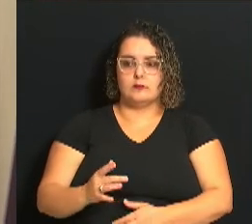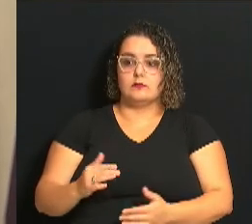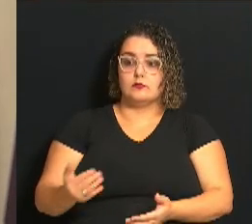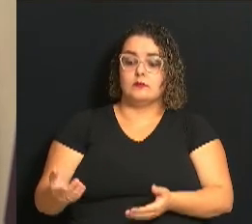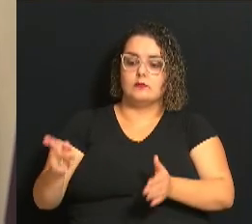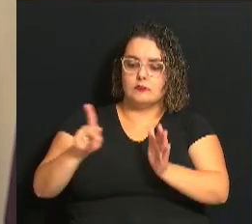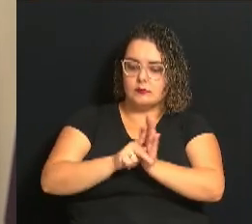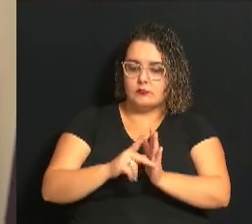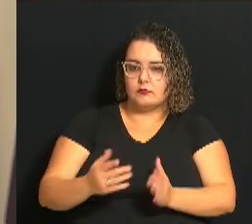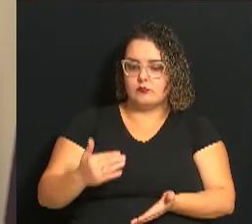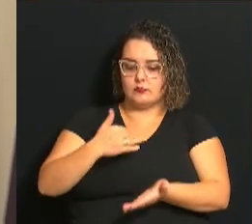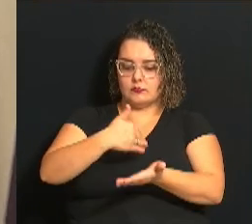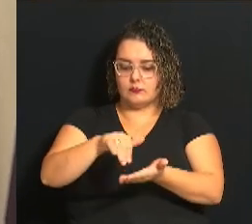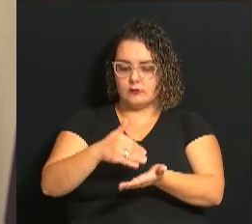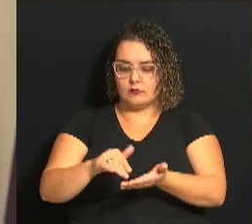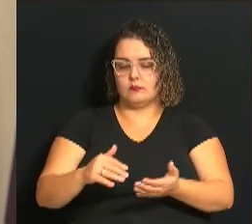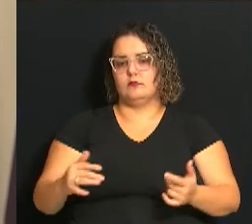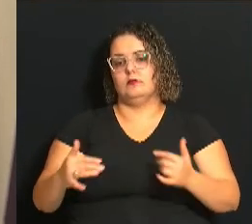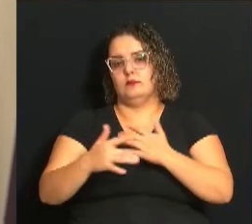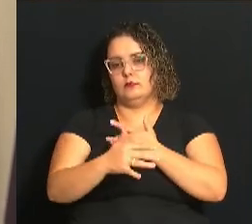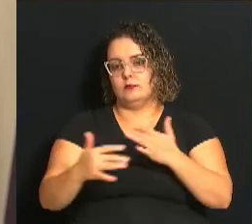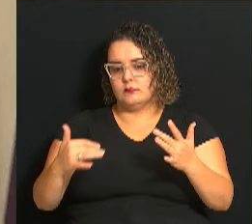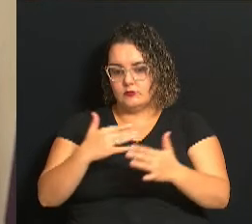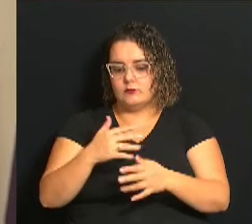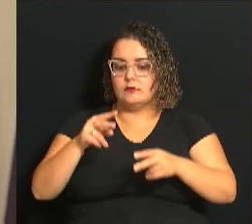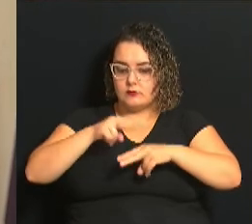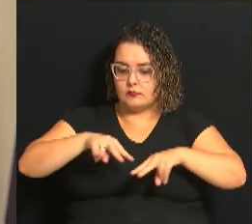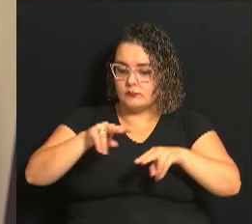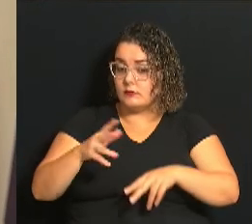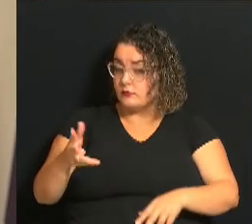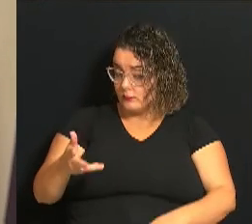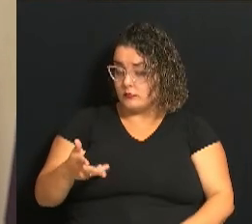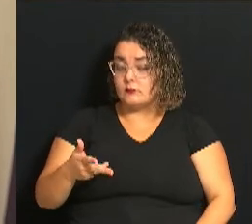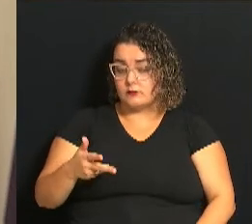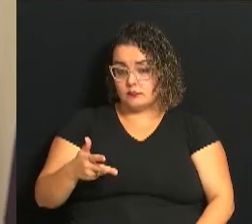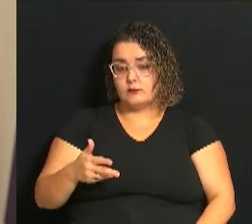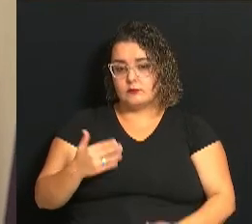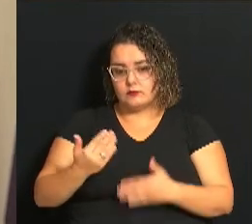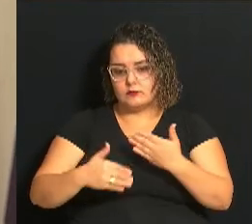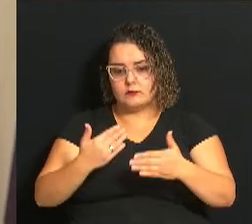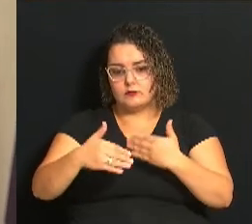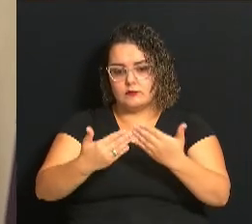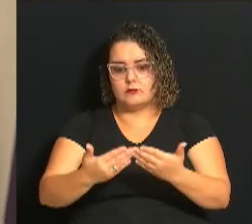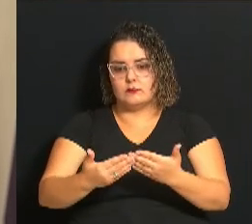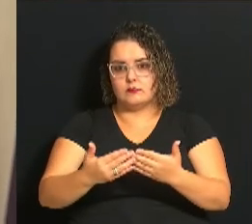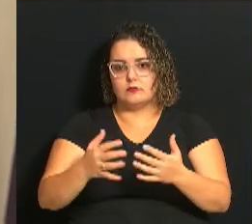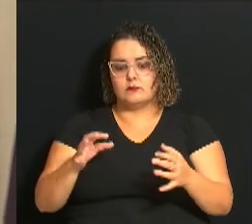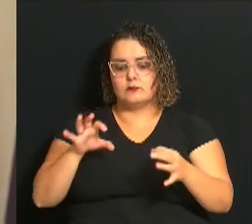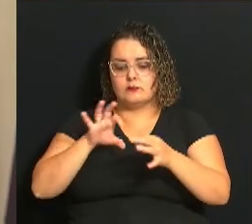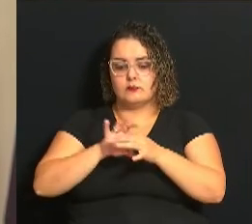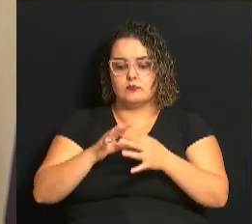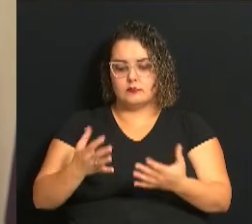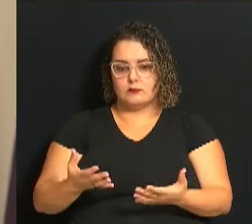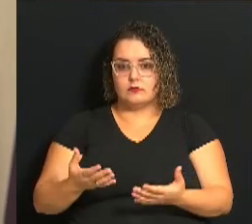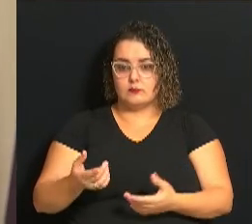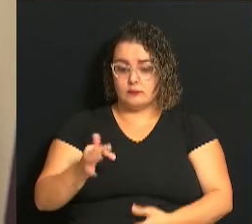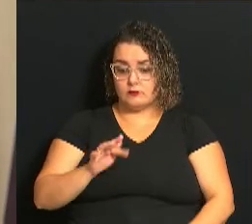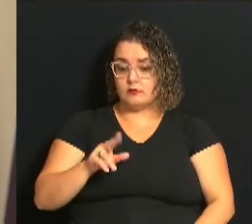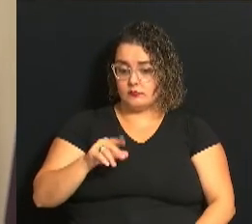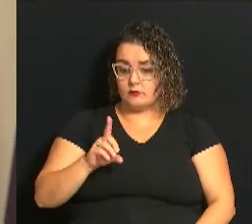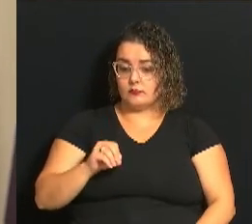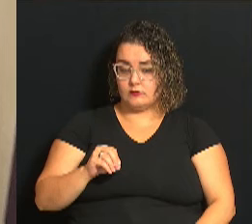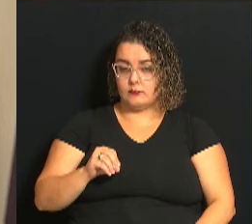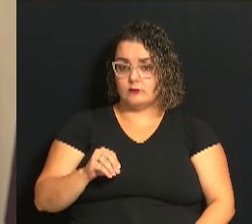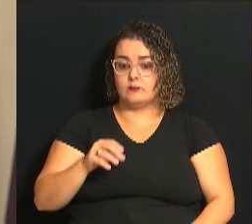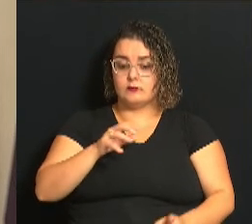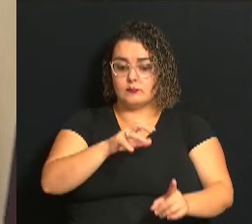Secretaria de Urbanismo, visando ter mais agilidade no processo e ligação com esse fundo, que vai impactar